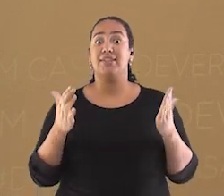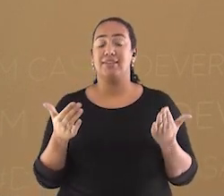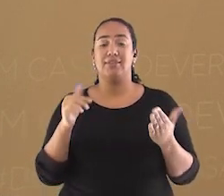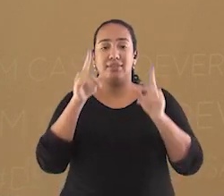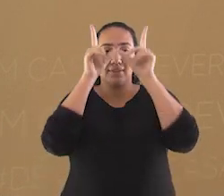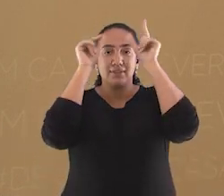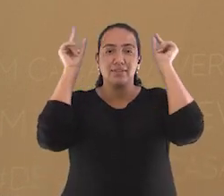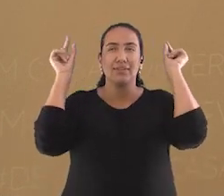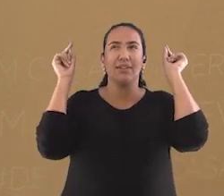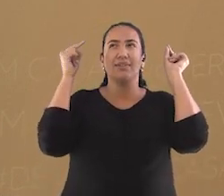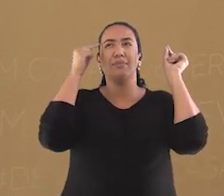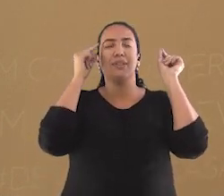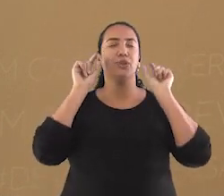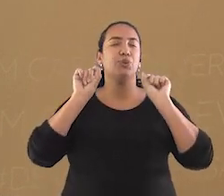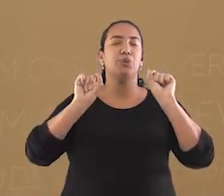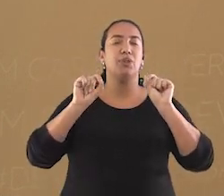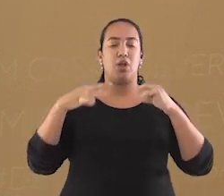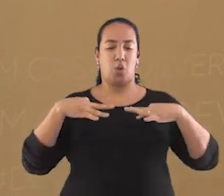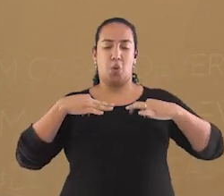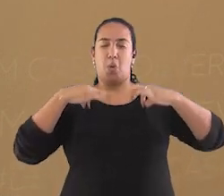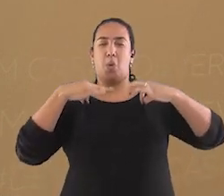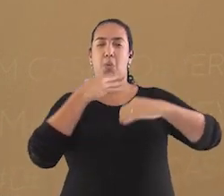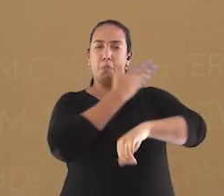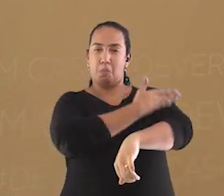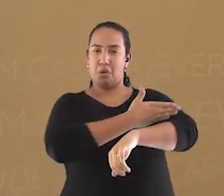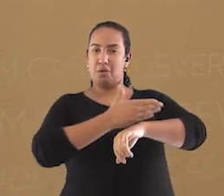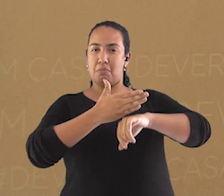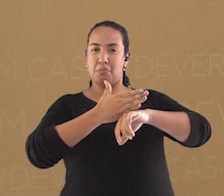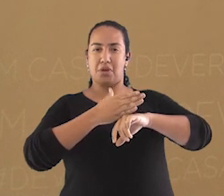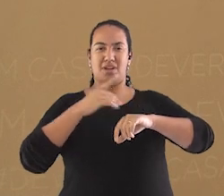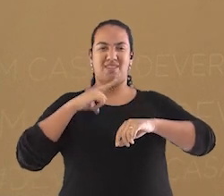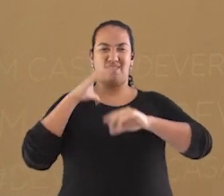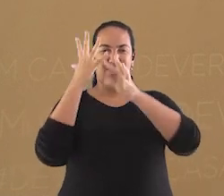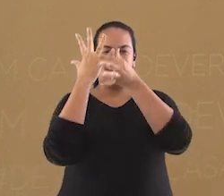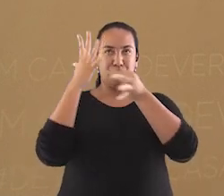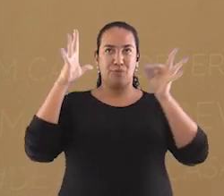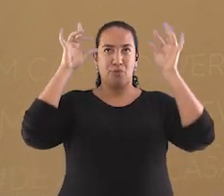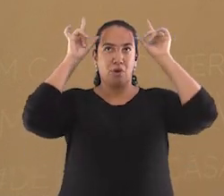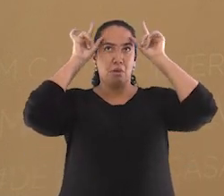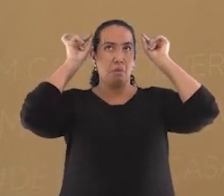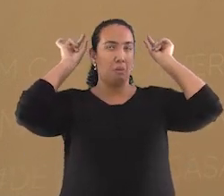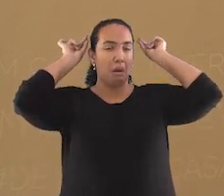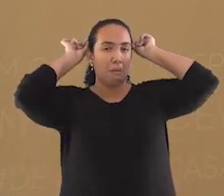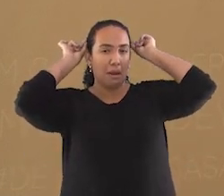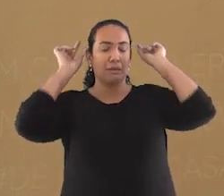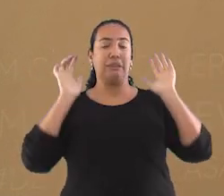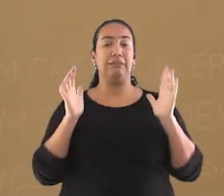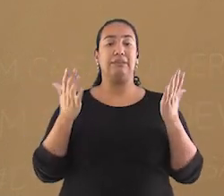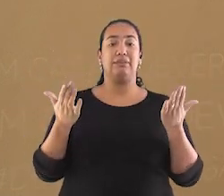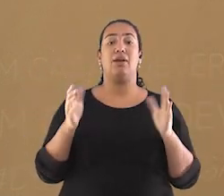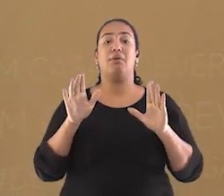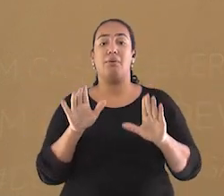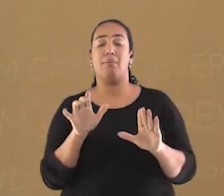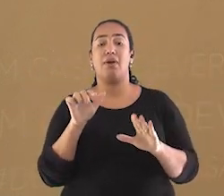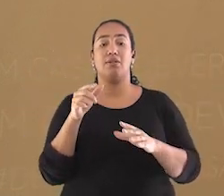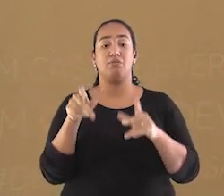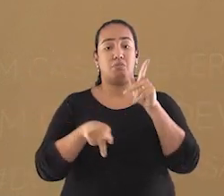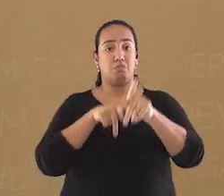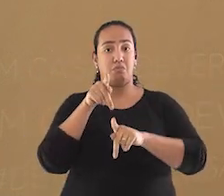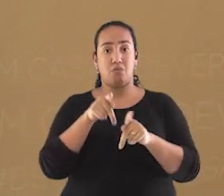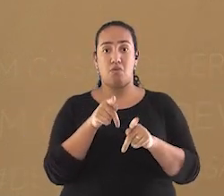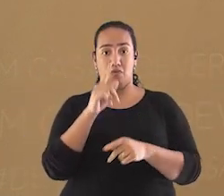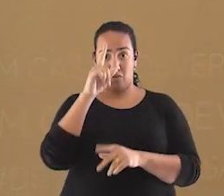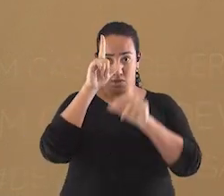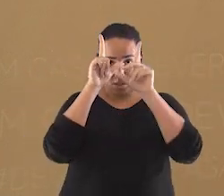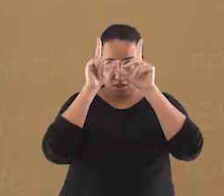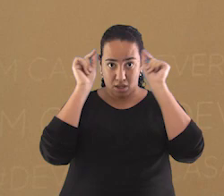que vem em sua mente? Pessoas com vestido branco e folhinha dourada na cabeça? Talvez. Fato é que a civilização grega é